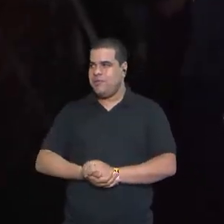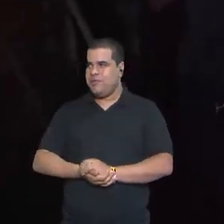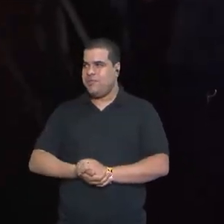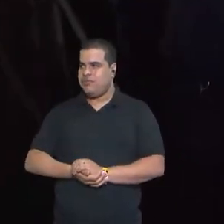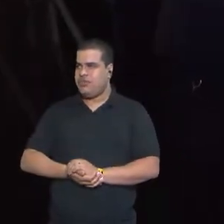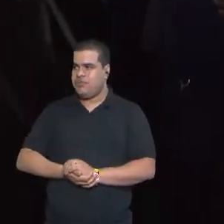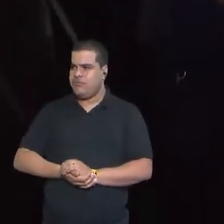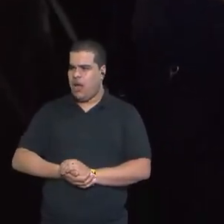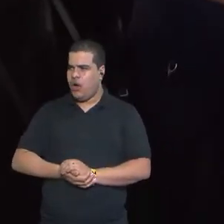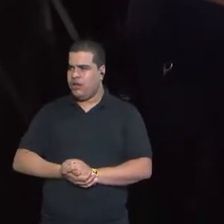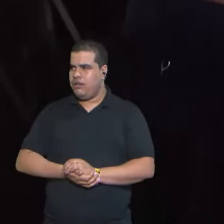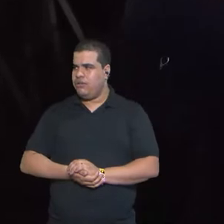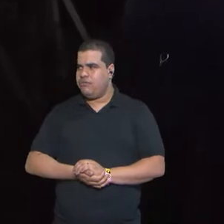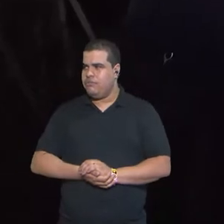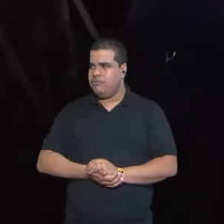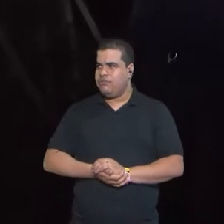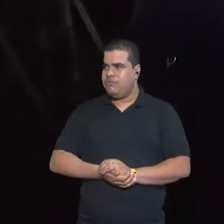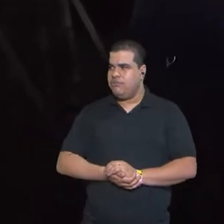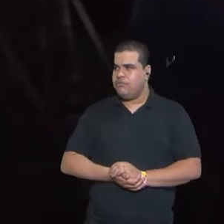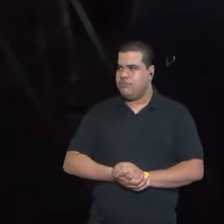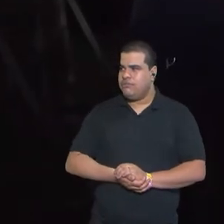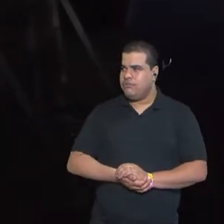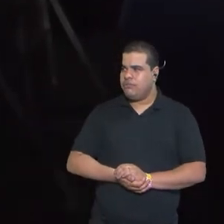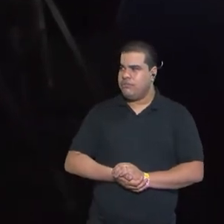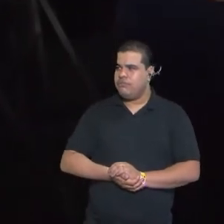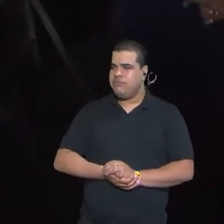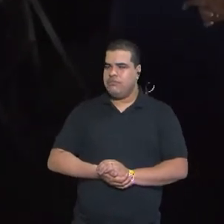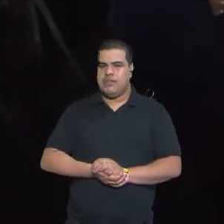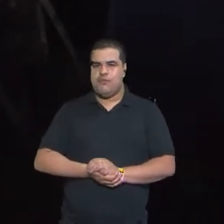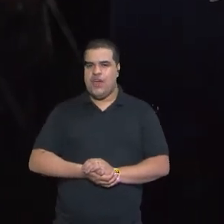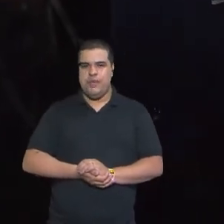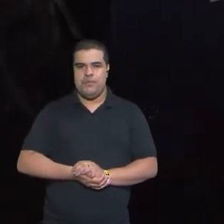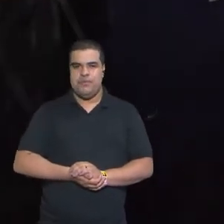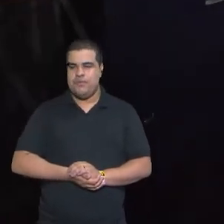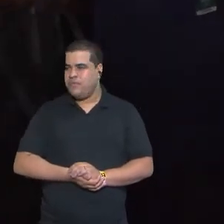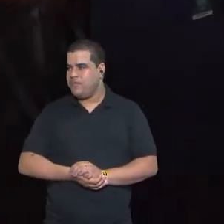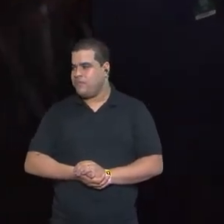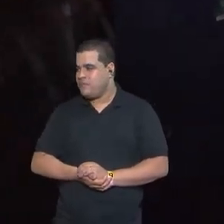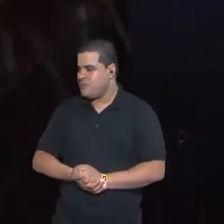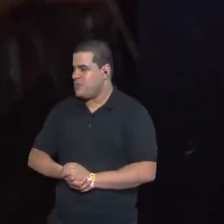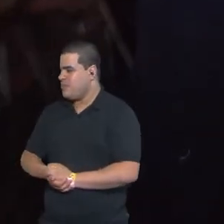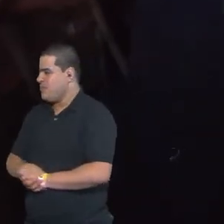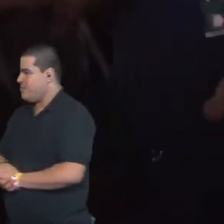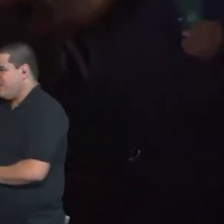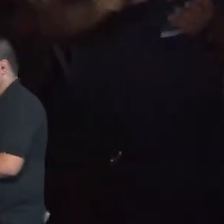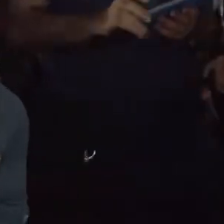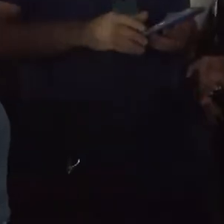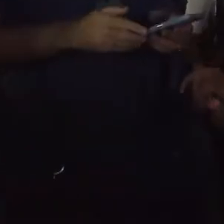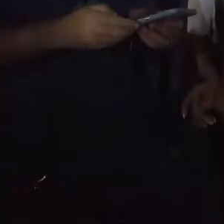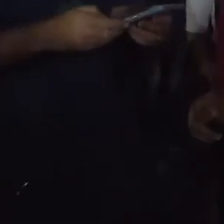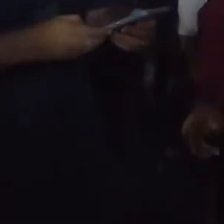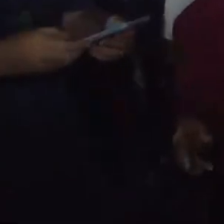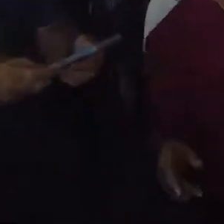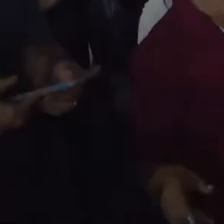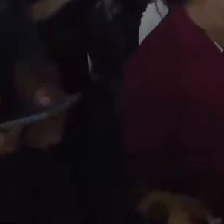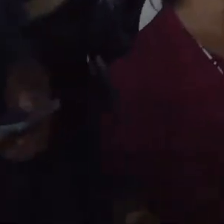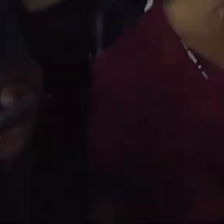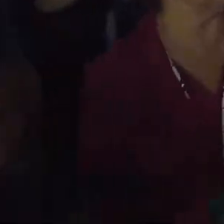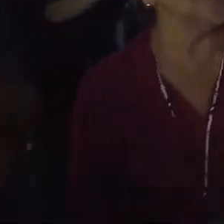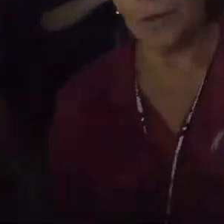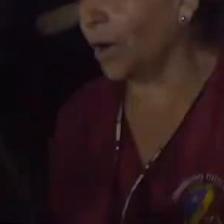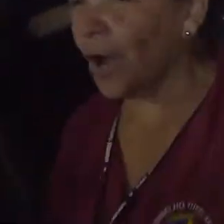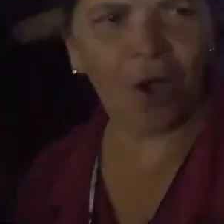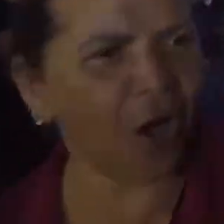eu quero ouvir o povo de Deus dando glória a Deus que Deus abençoe Caruaru